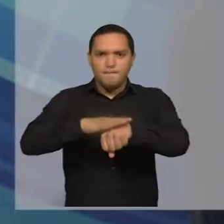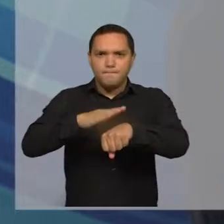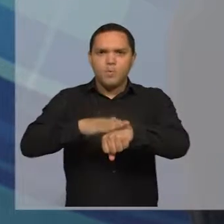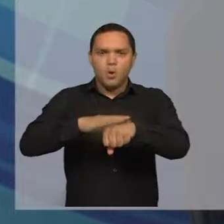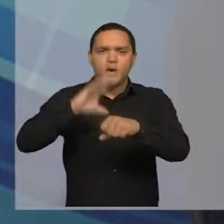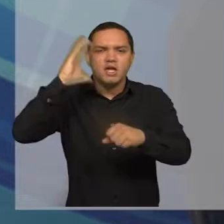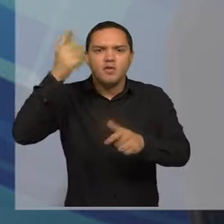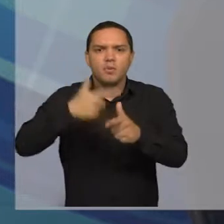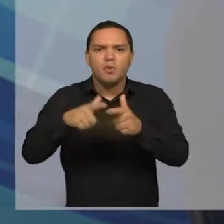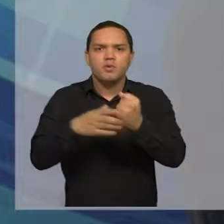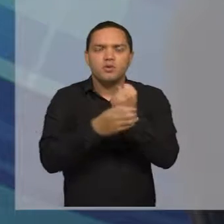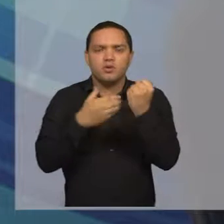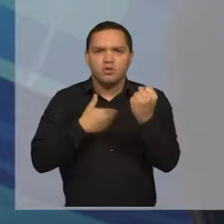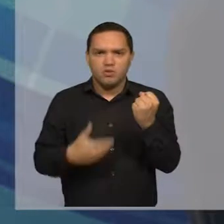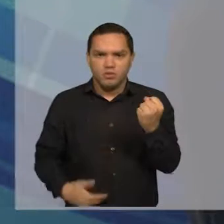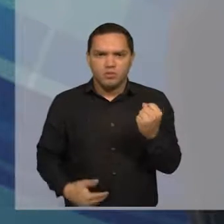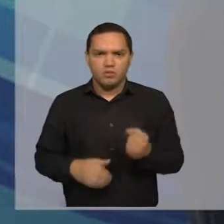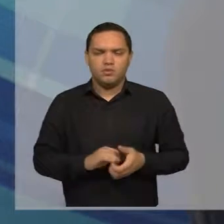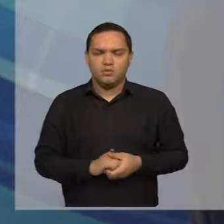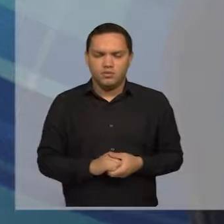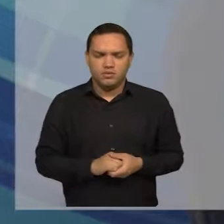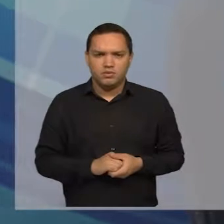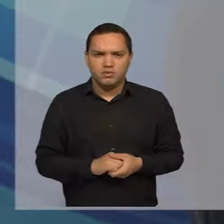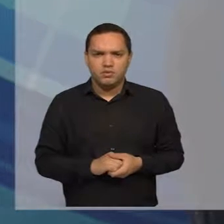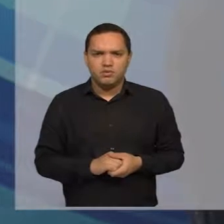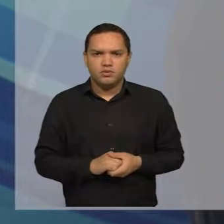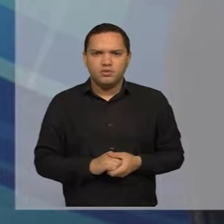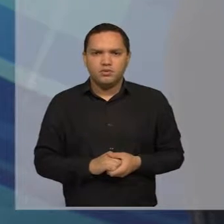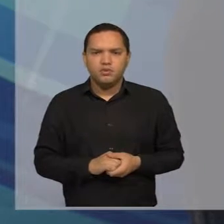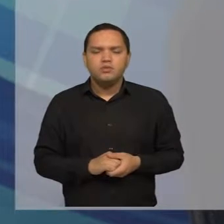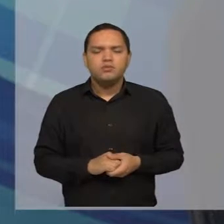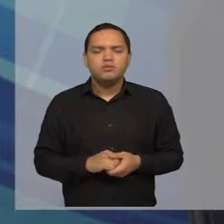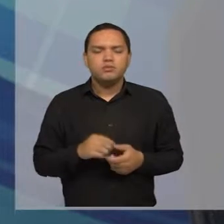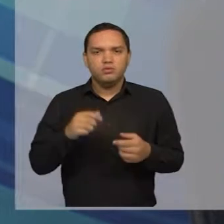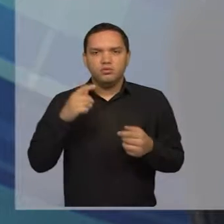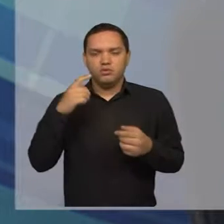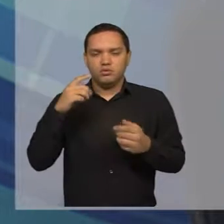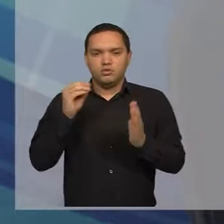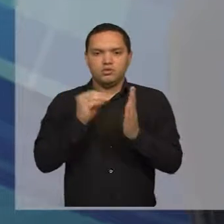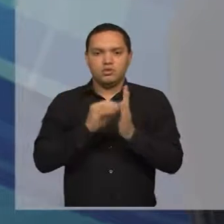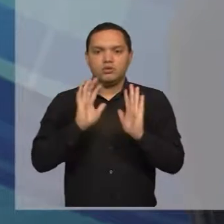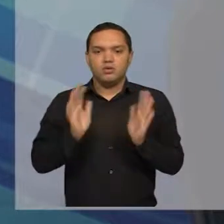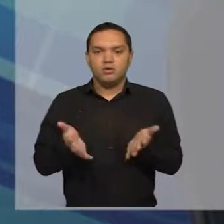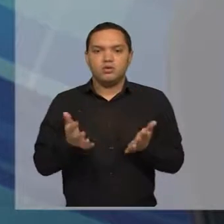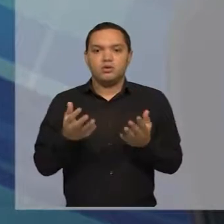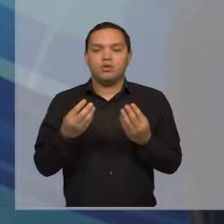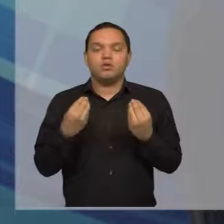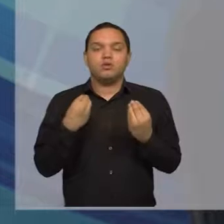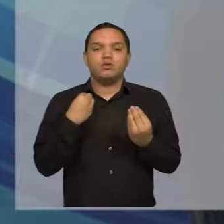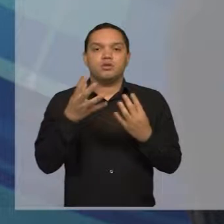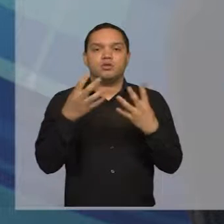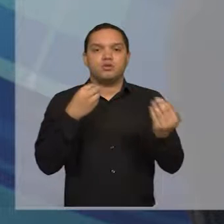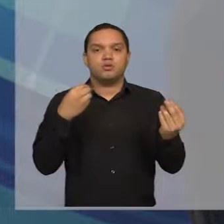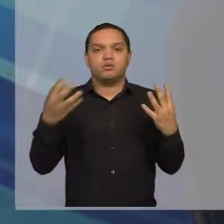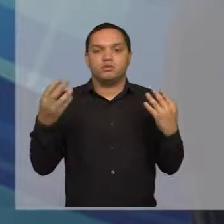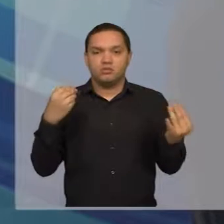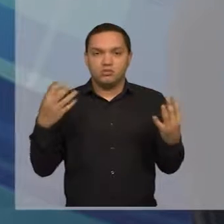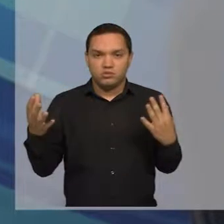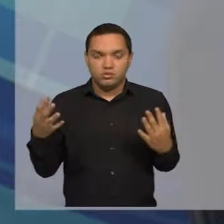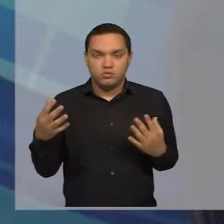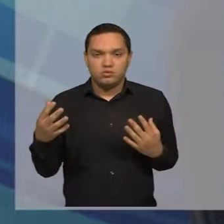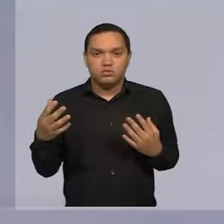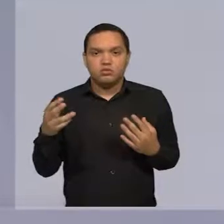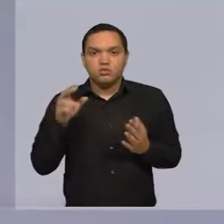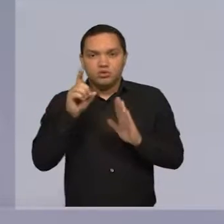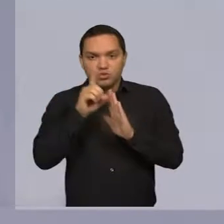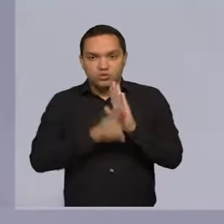essa medida aqui que seria esse aperfeiçoamento legislativo e o outro que é o que já está proposto aí, que é garantir ao cidadão brasileiro a